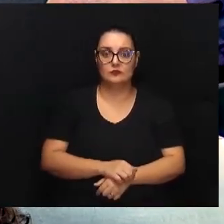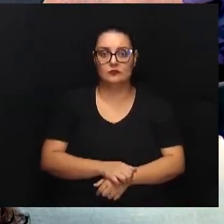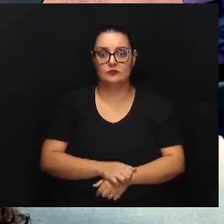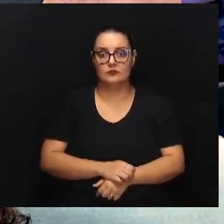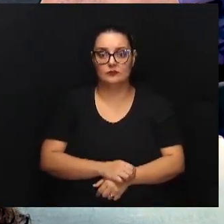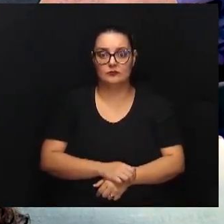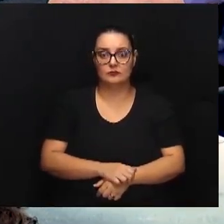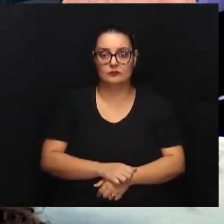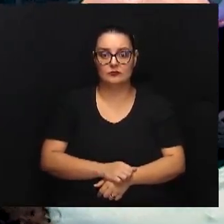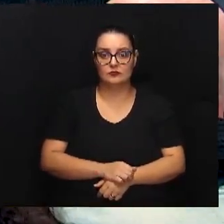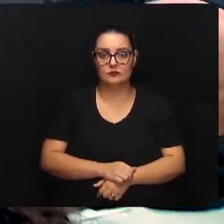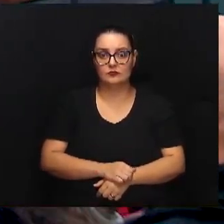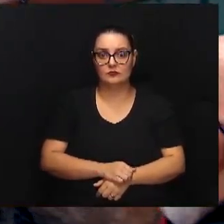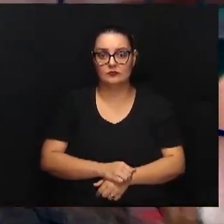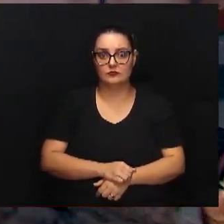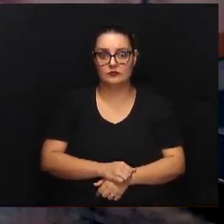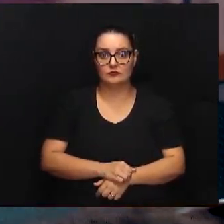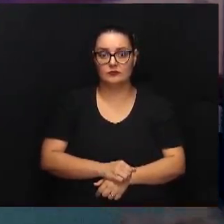no escuro, né?